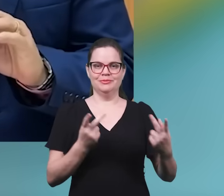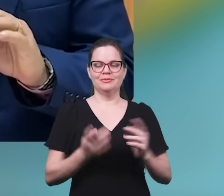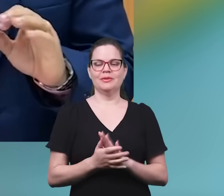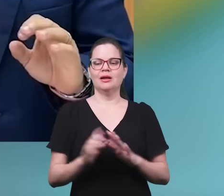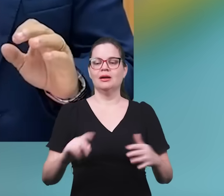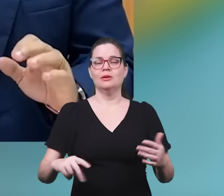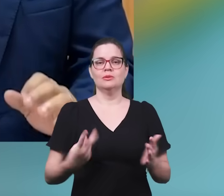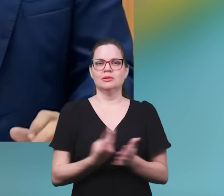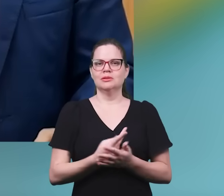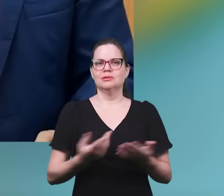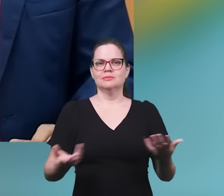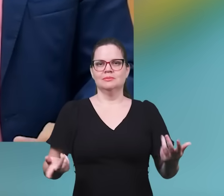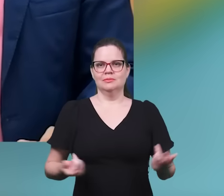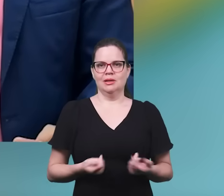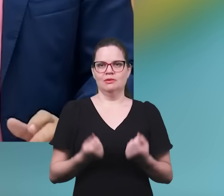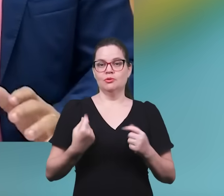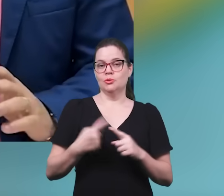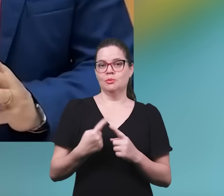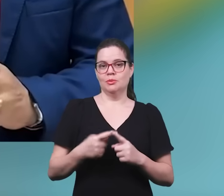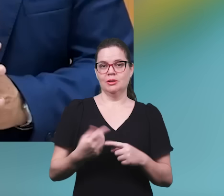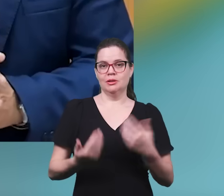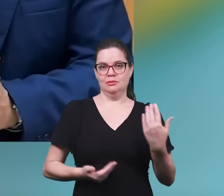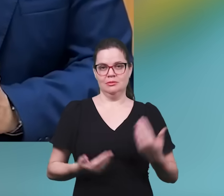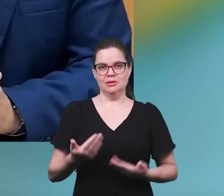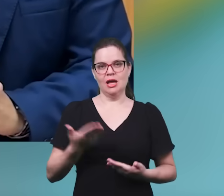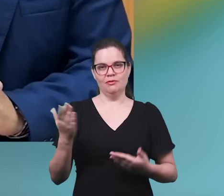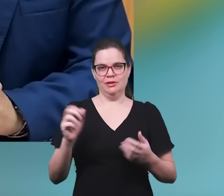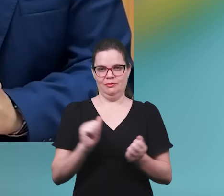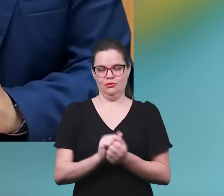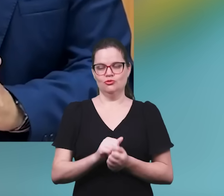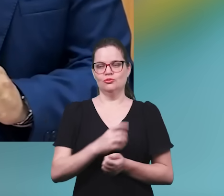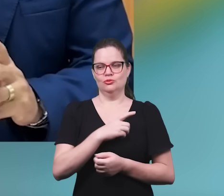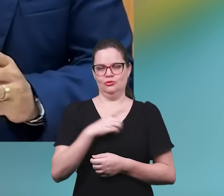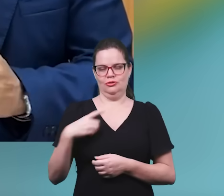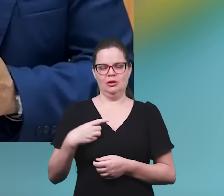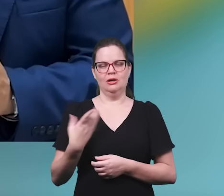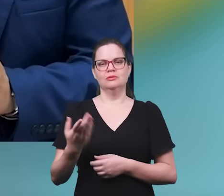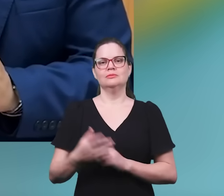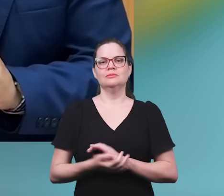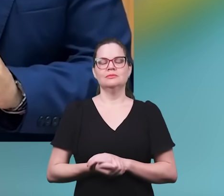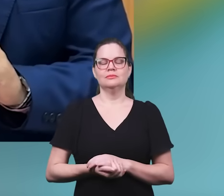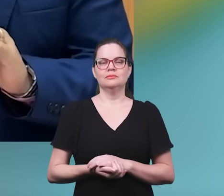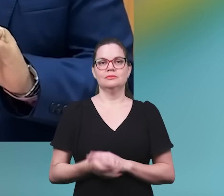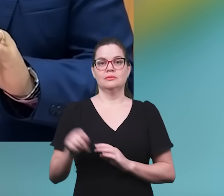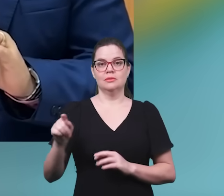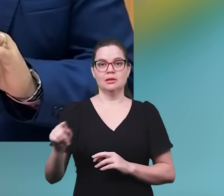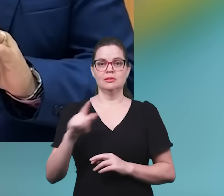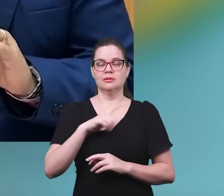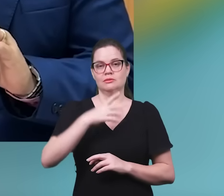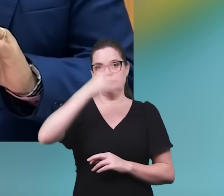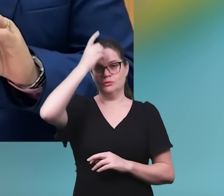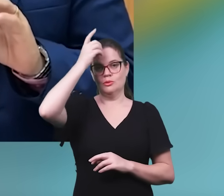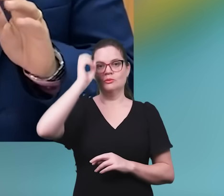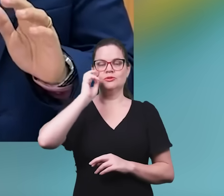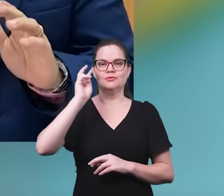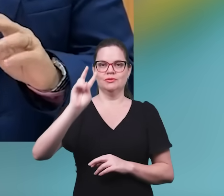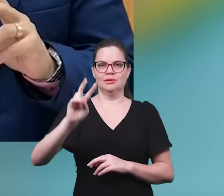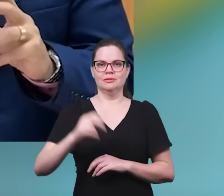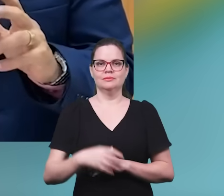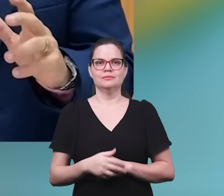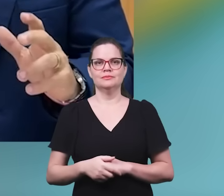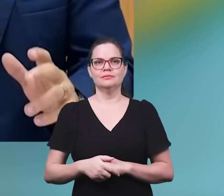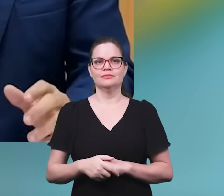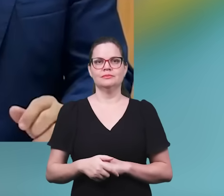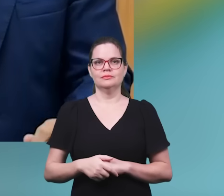algo maravilhoso aconteceu. Um dos companheiros que estava ali dando assistência, um diácono, ele teve uma visão, ele teve